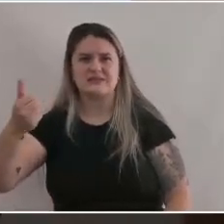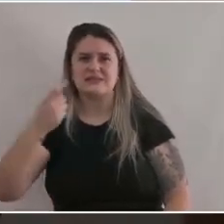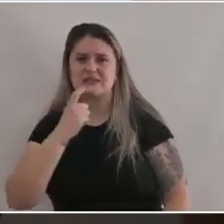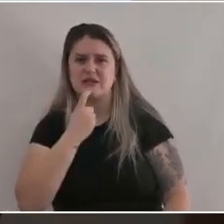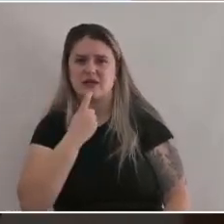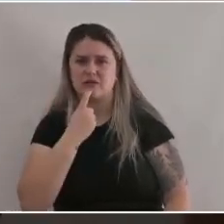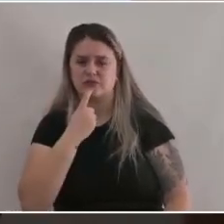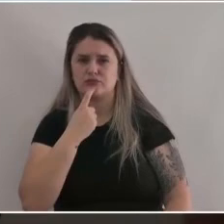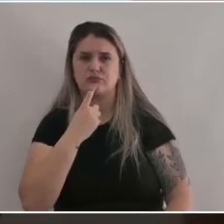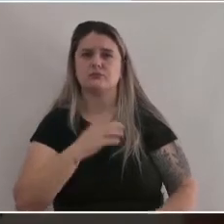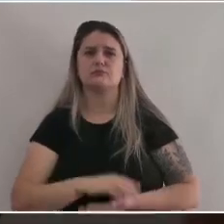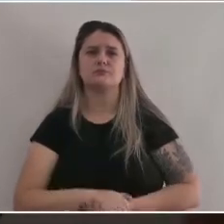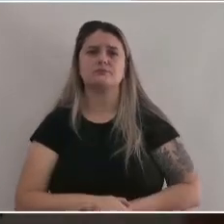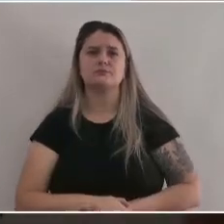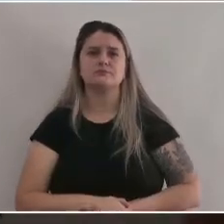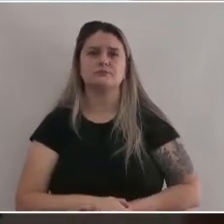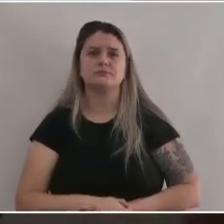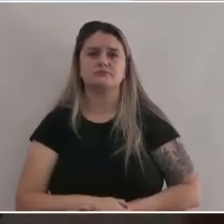3.929.719,06.